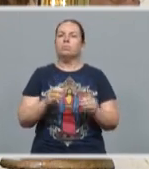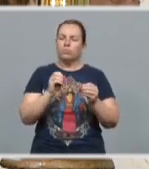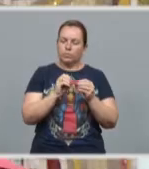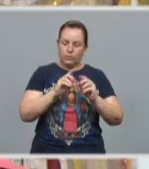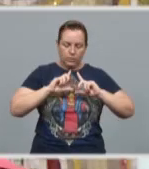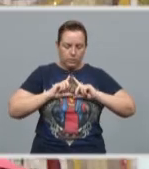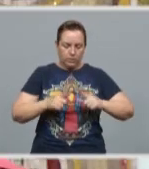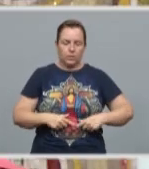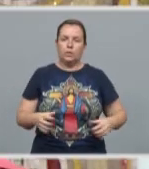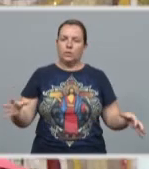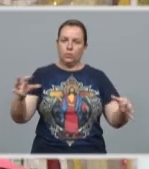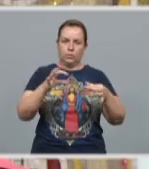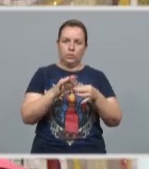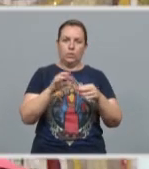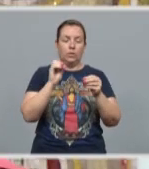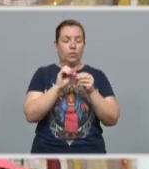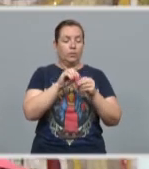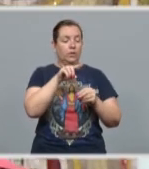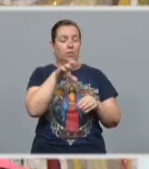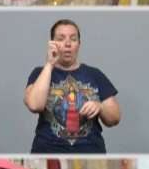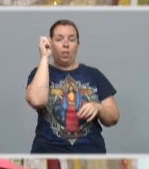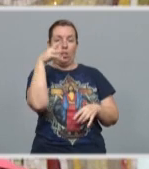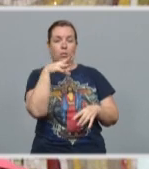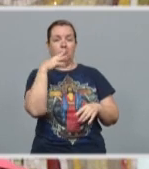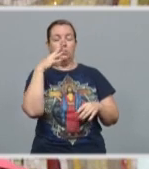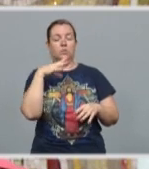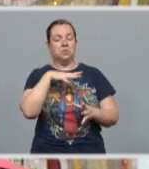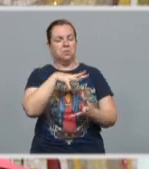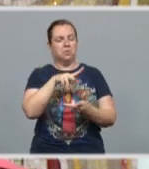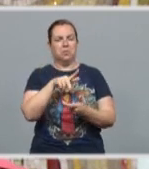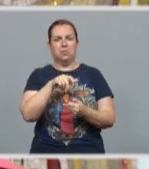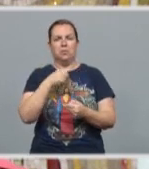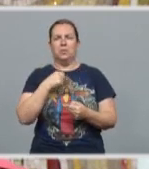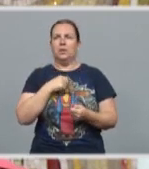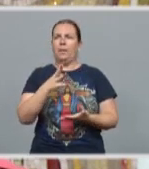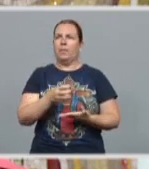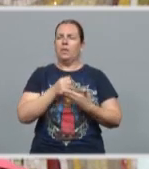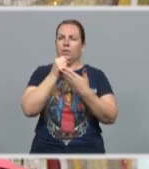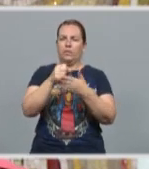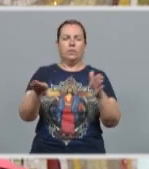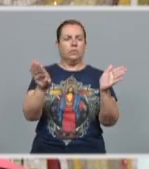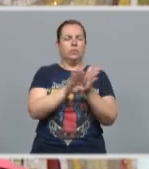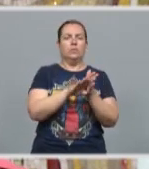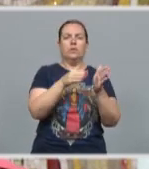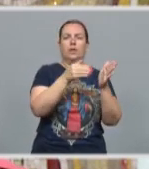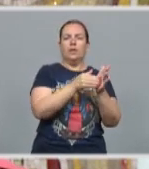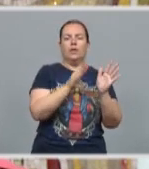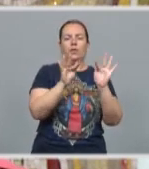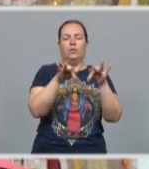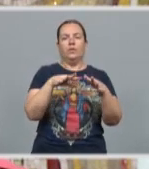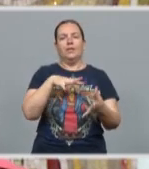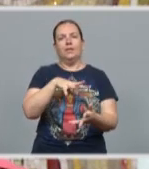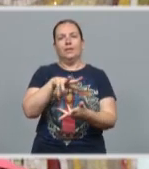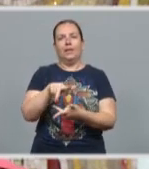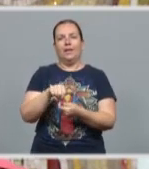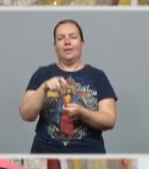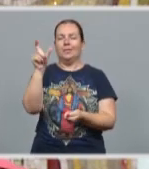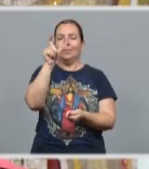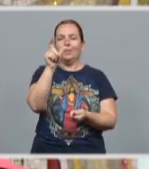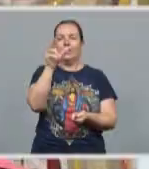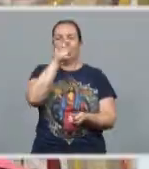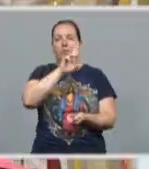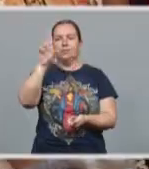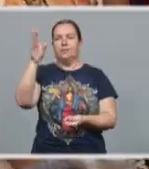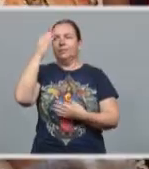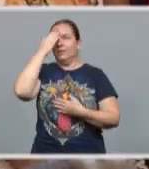Israel. Eu te farei luz das nações, para que minha salvação chegue até os confins da terra. Palavra